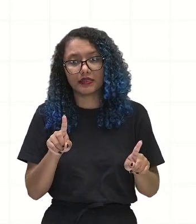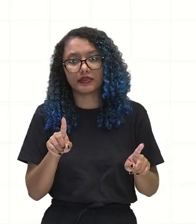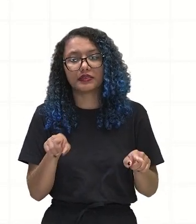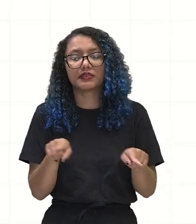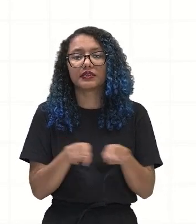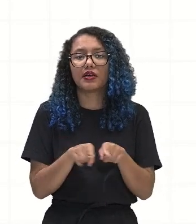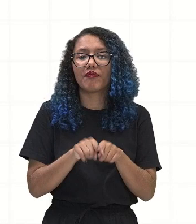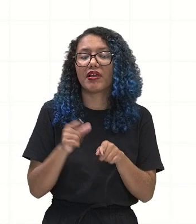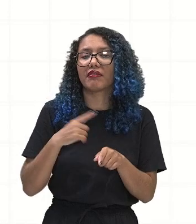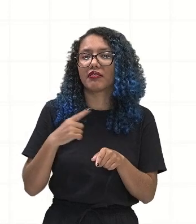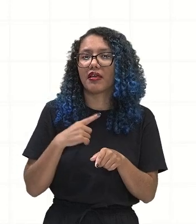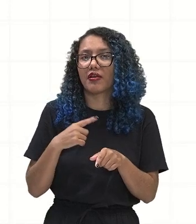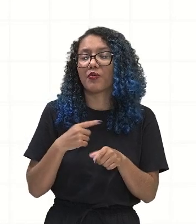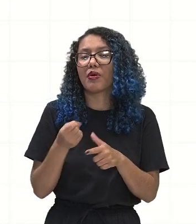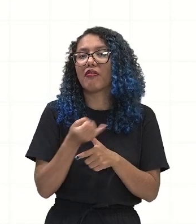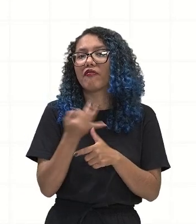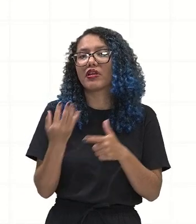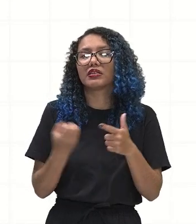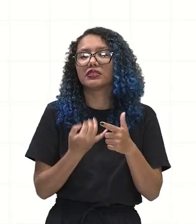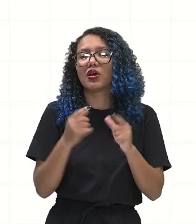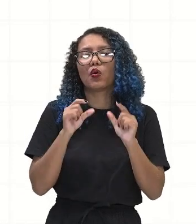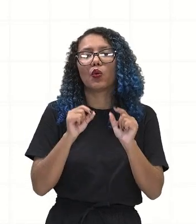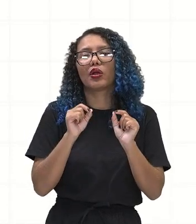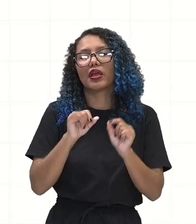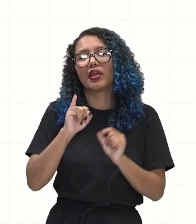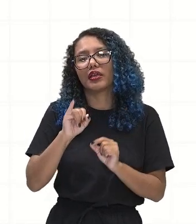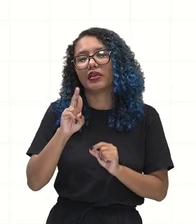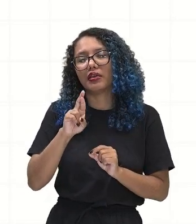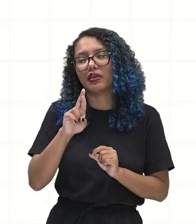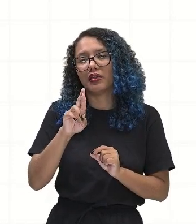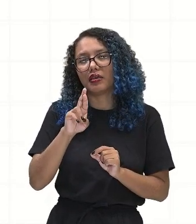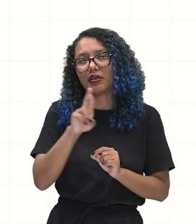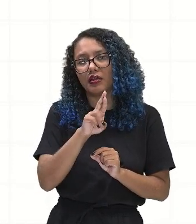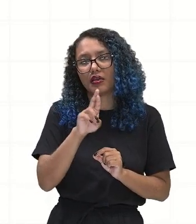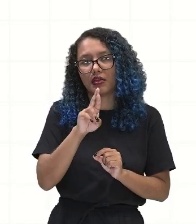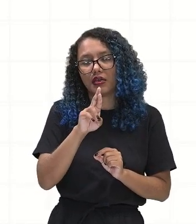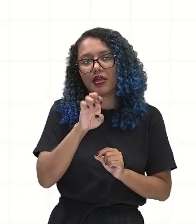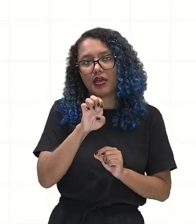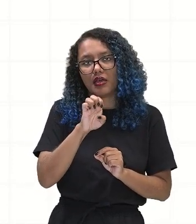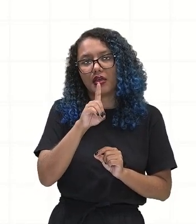tem uma fração que ela se torna irredutível,